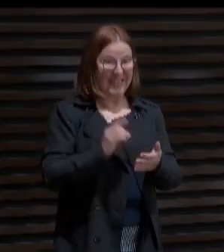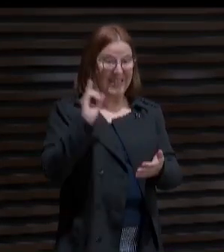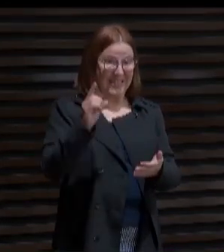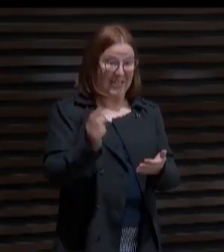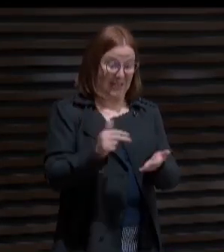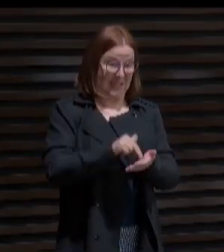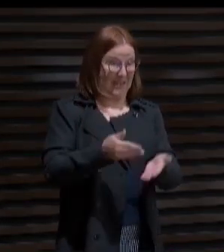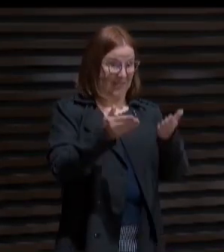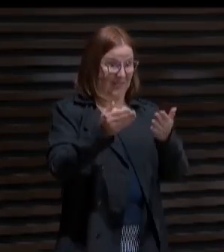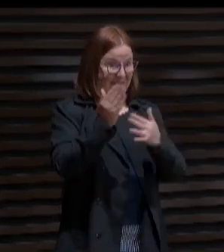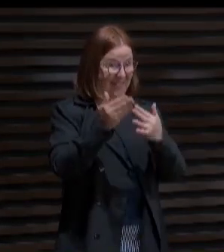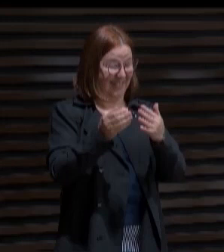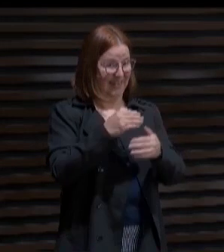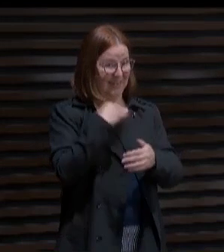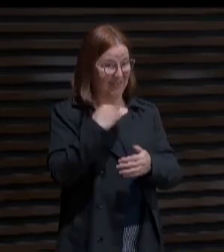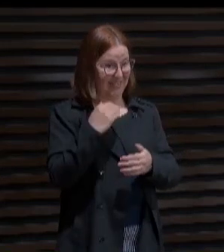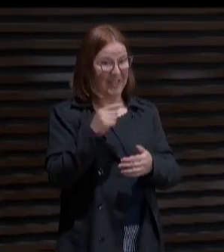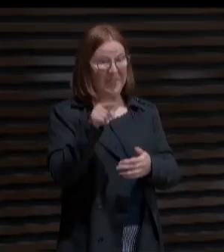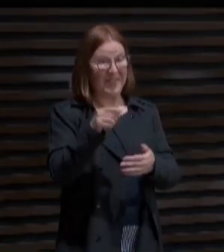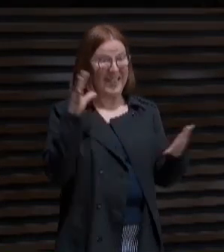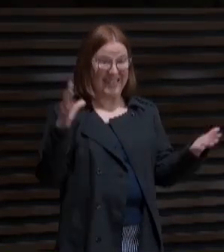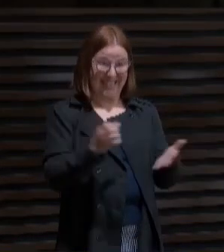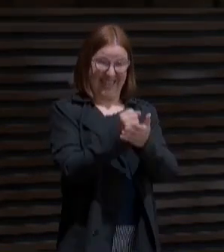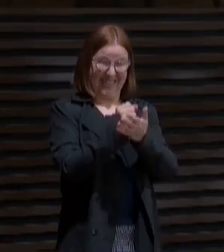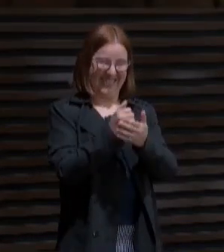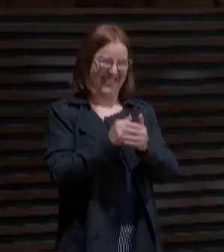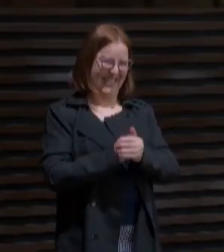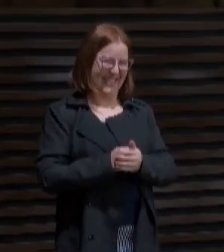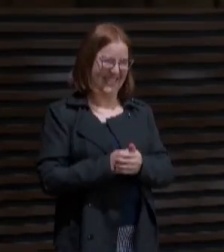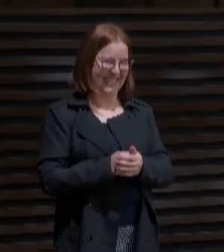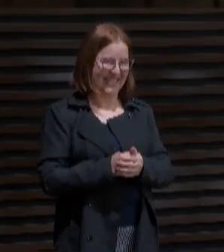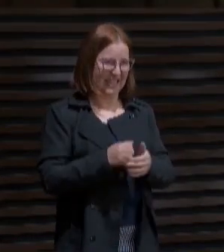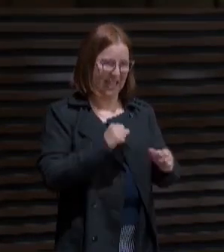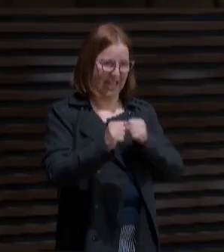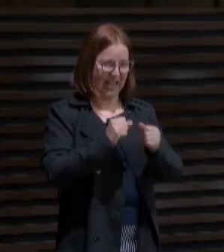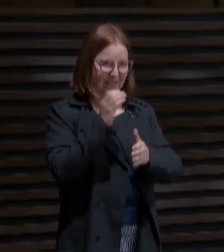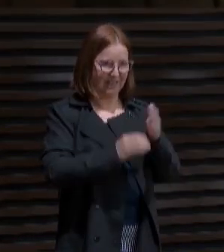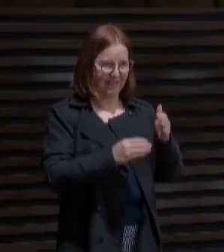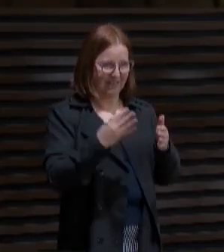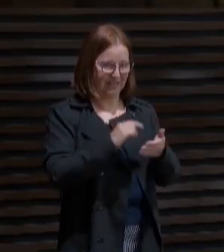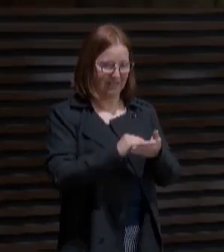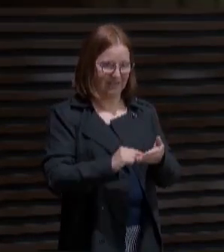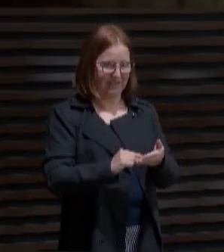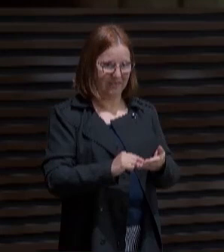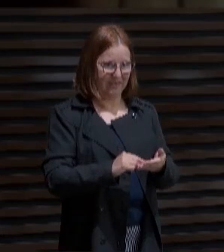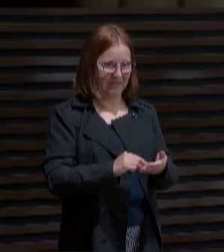dentre os mortos, serás salvo. Amém. E Atos 4:12, na